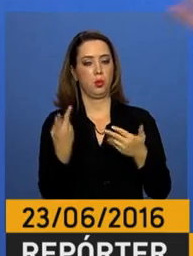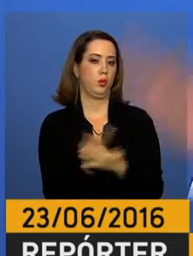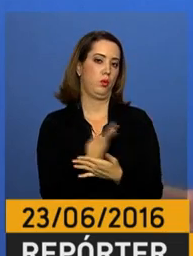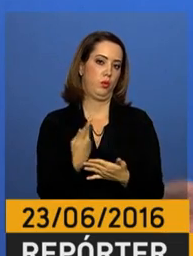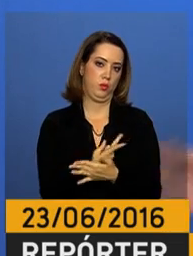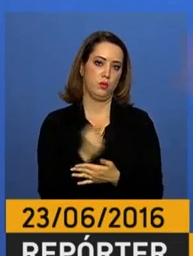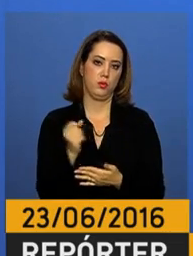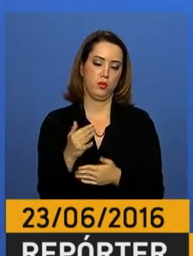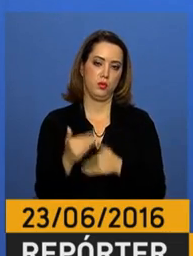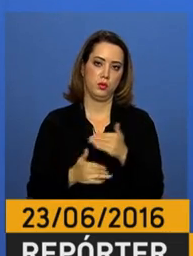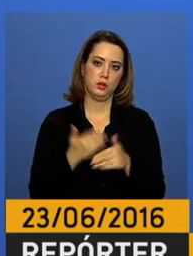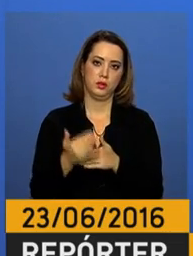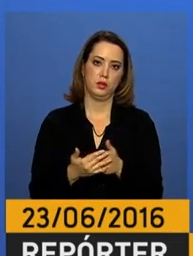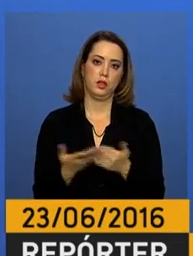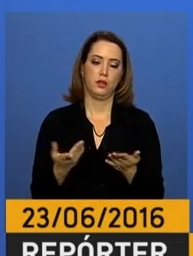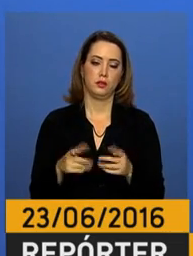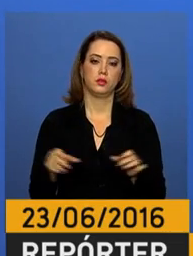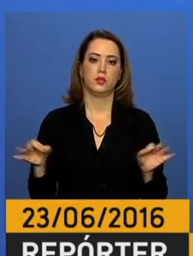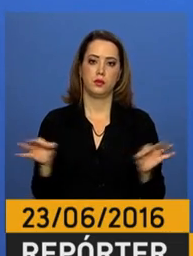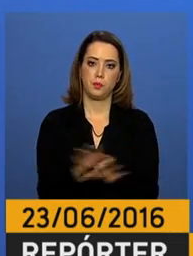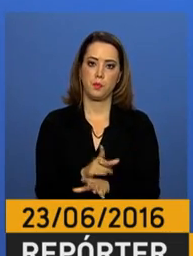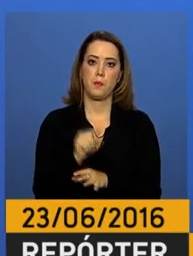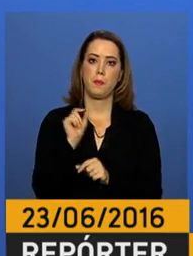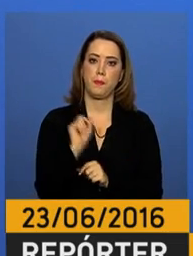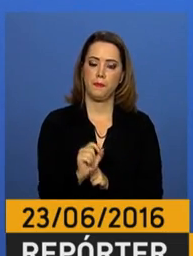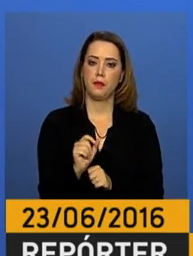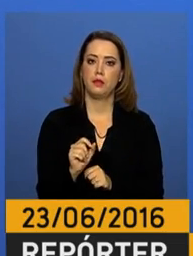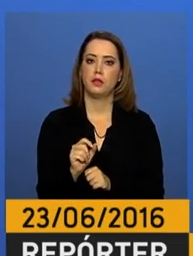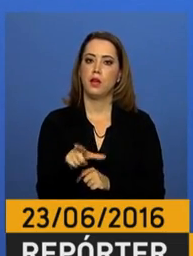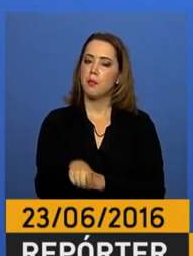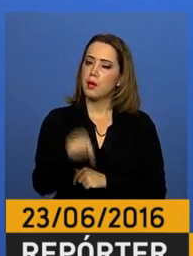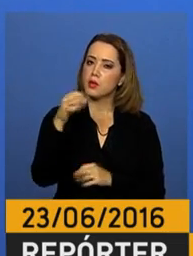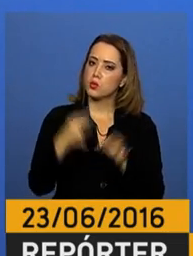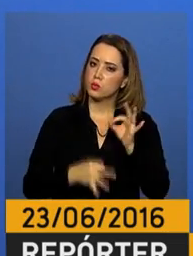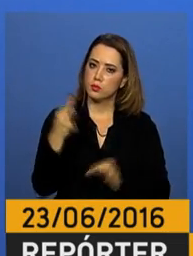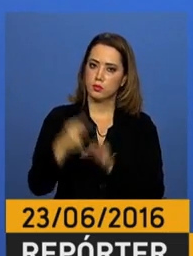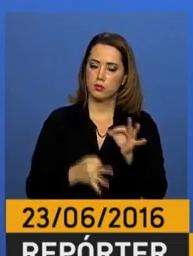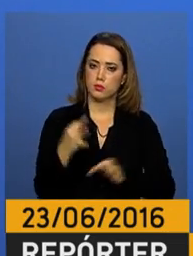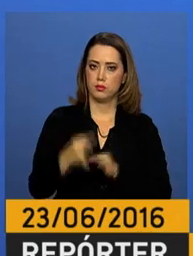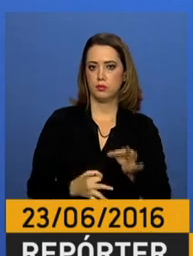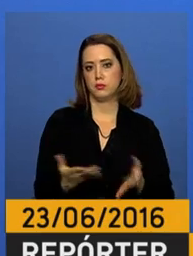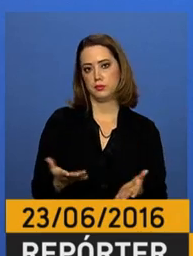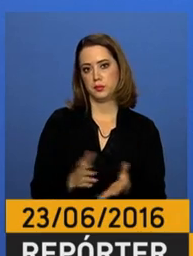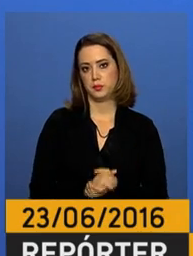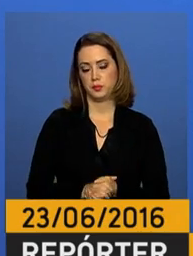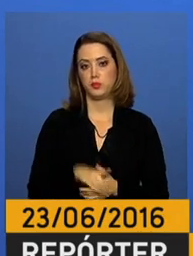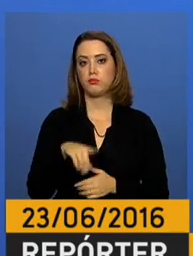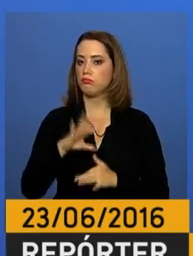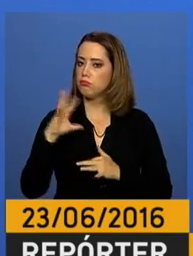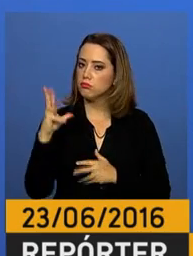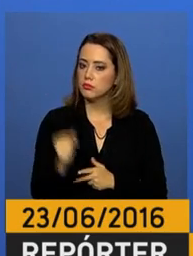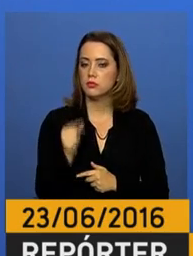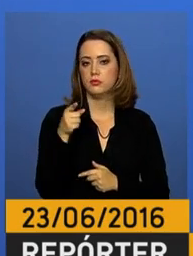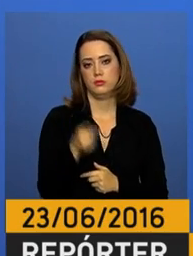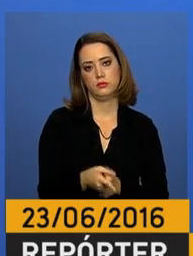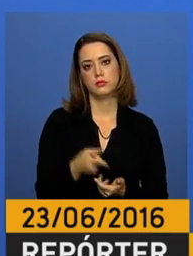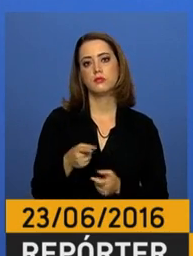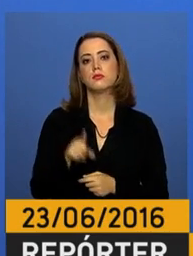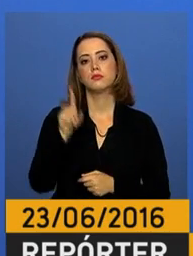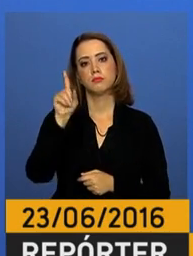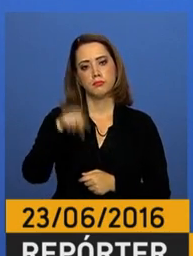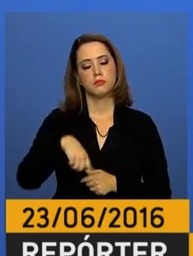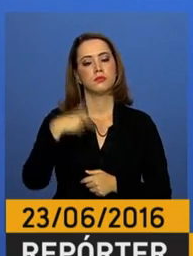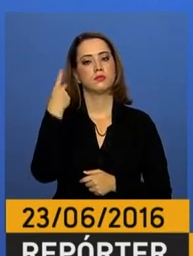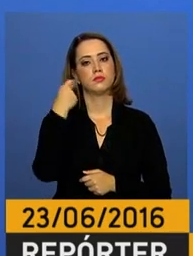legislativo cessa ou cessam os efeitos daquela decisão judicial tudo isso naturalmente muito